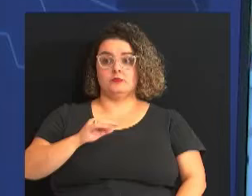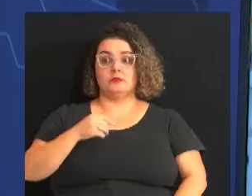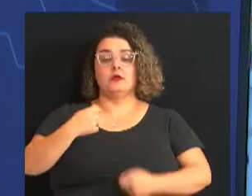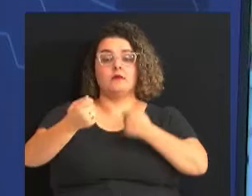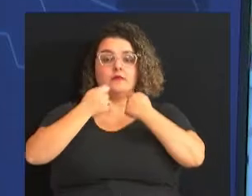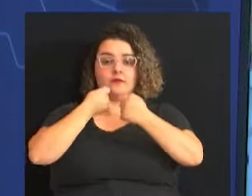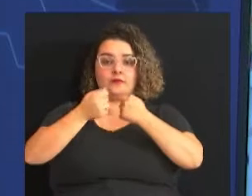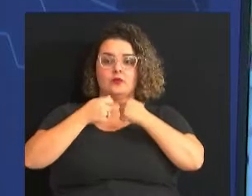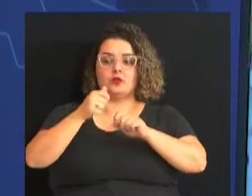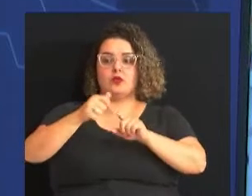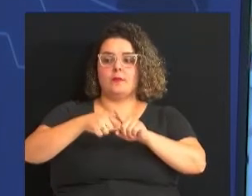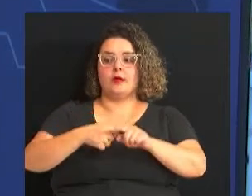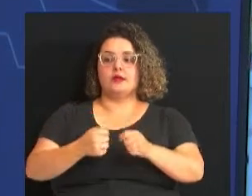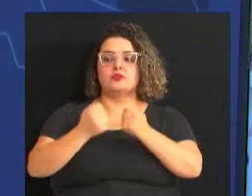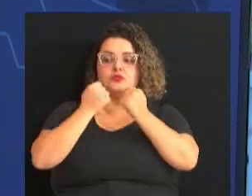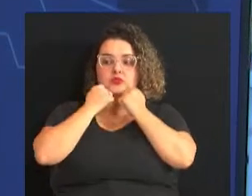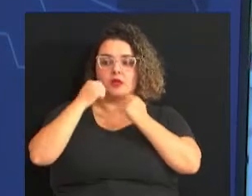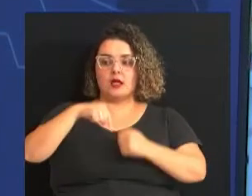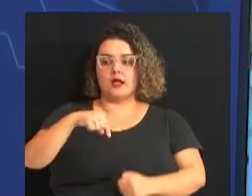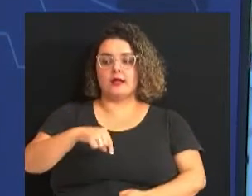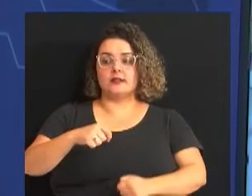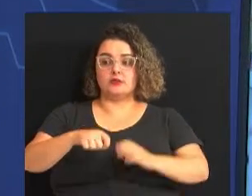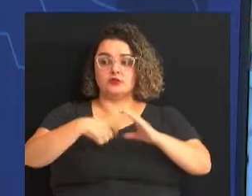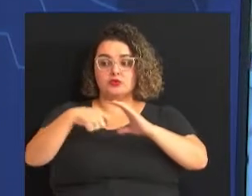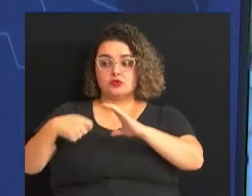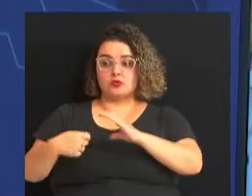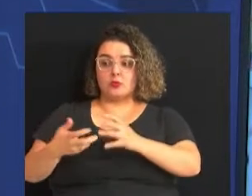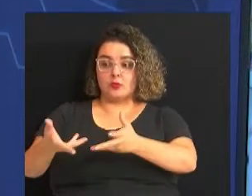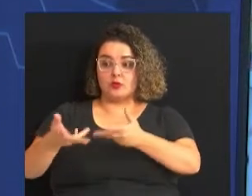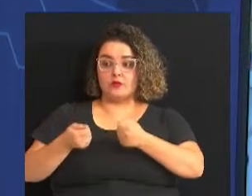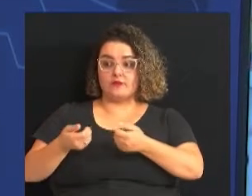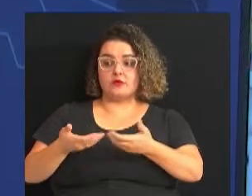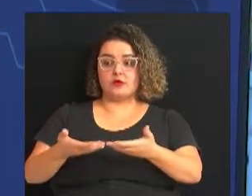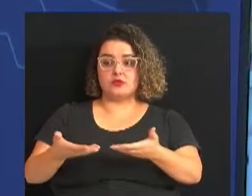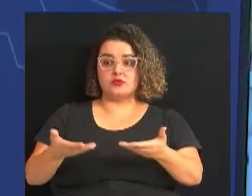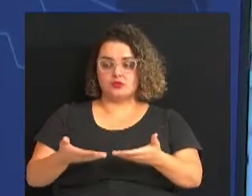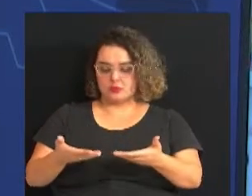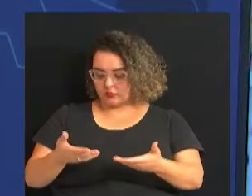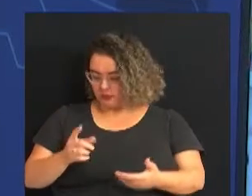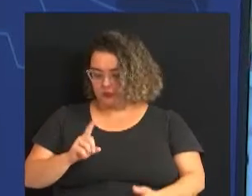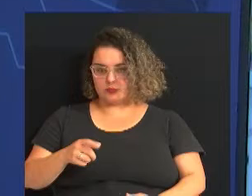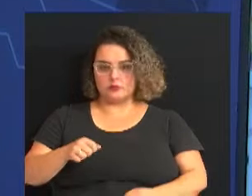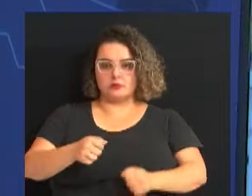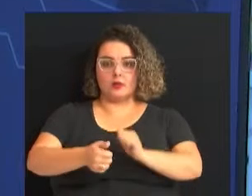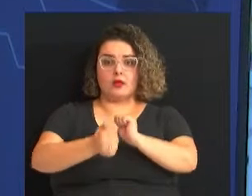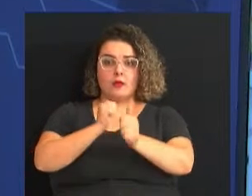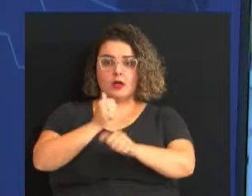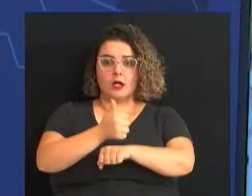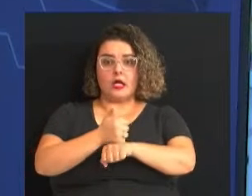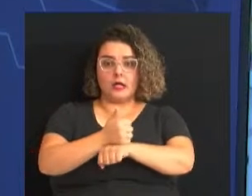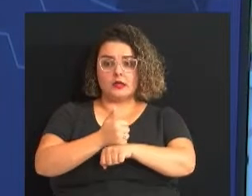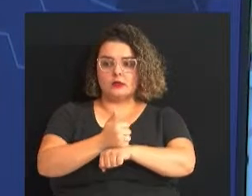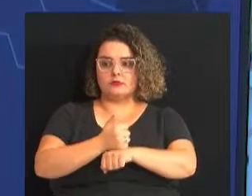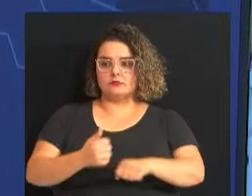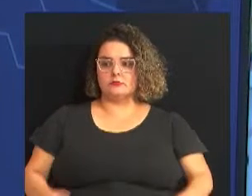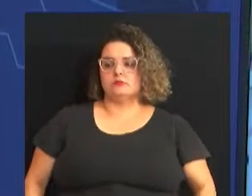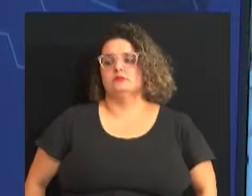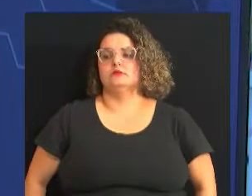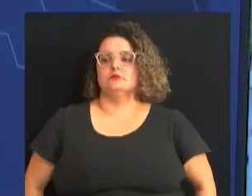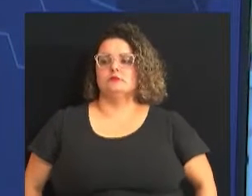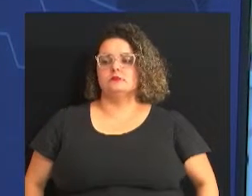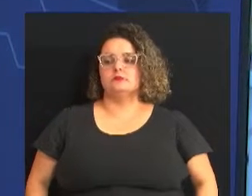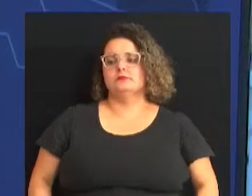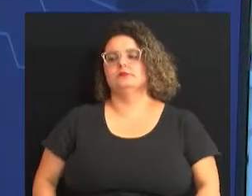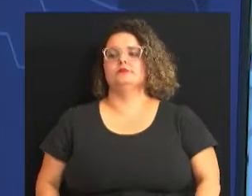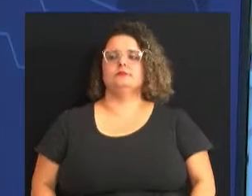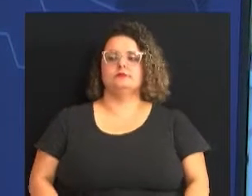entrevistas aqui do estúdio. E o meu convidado de hoje, ele não é atleta, se bem que de vez em quando ele deve bater uma bolinha, viu? Ele